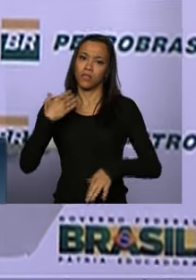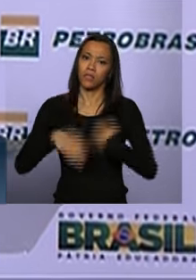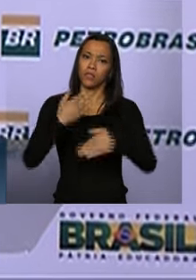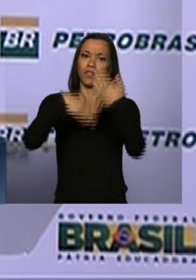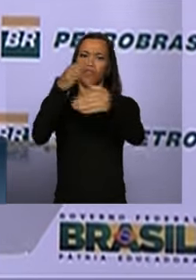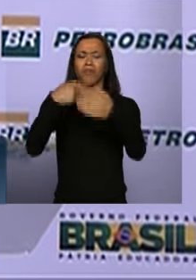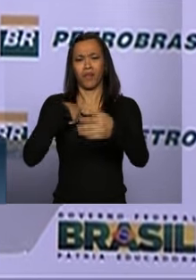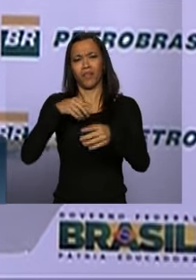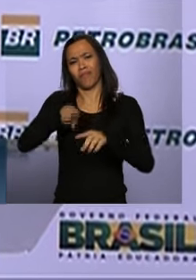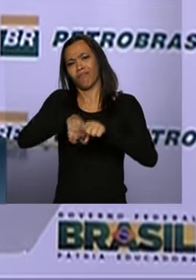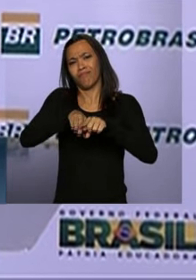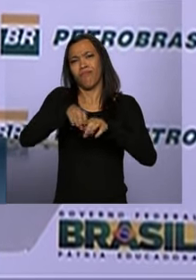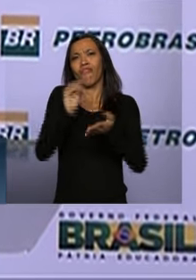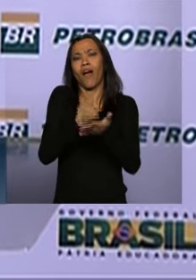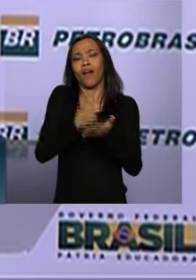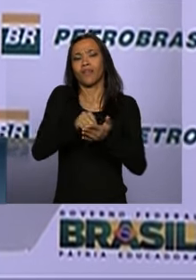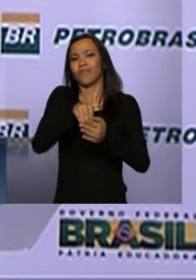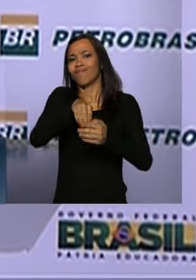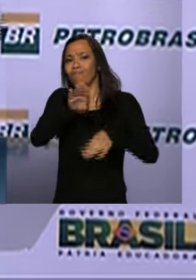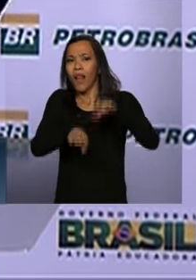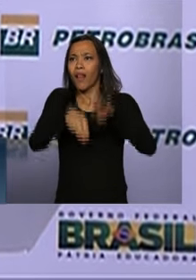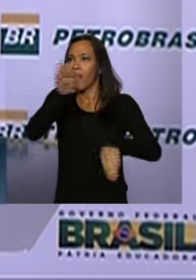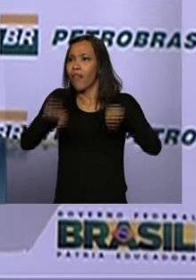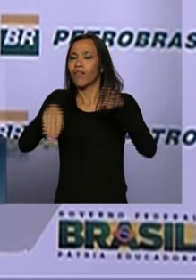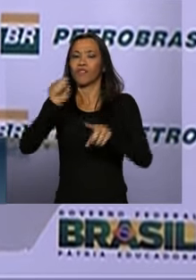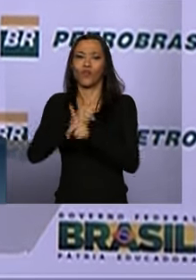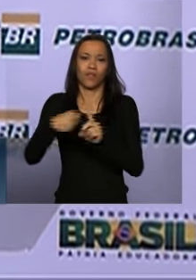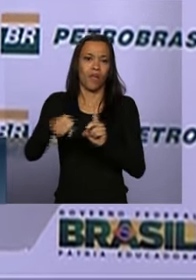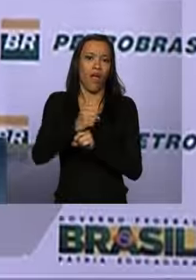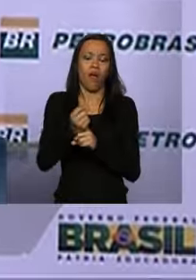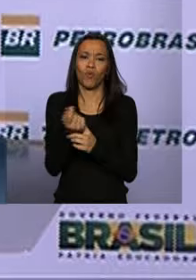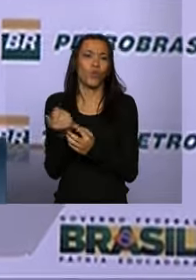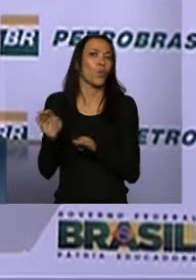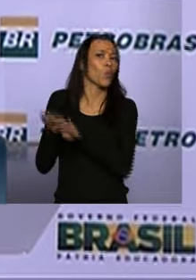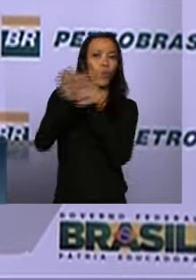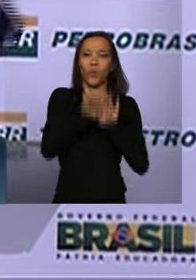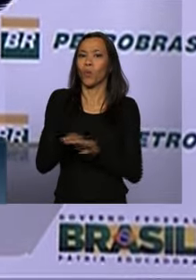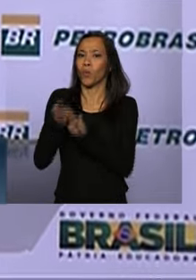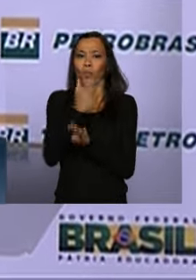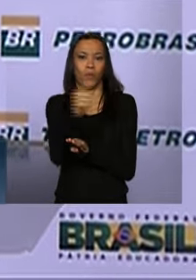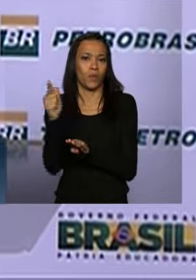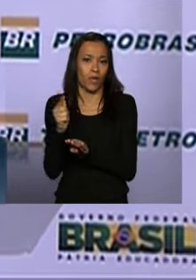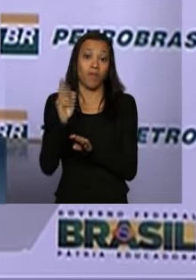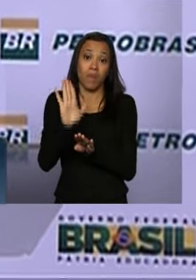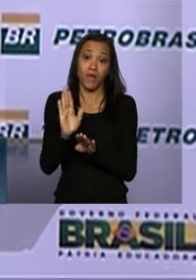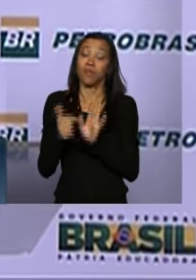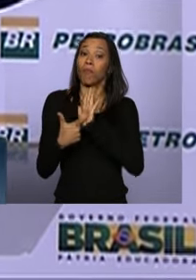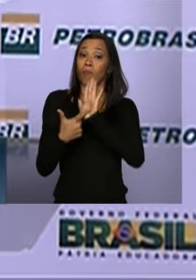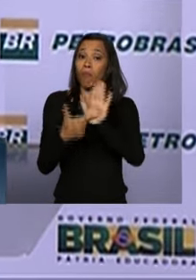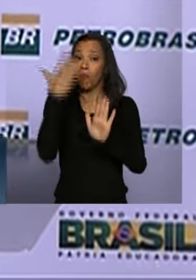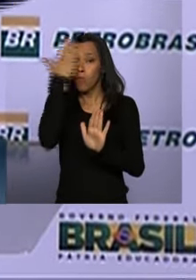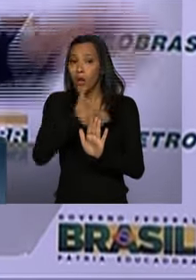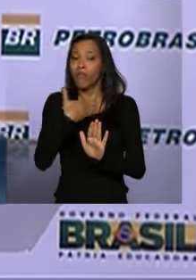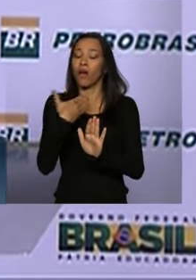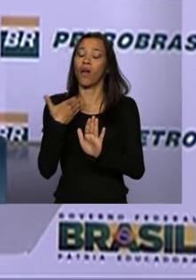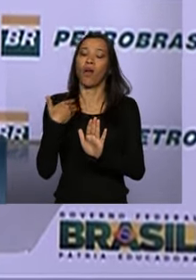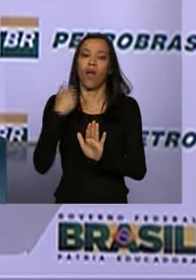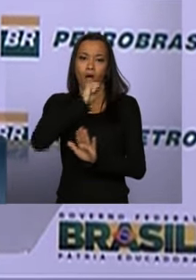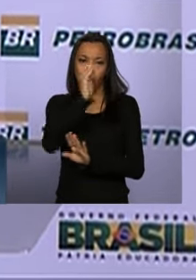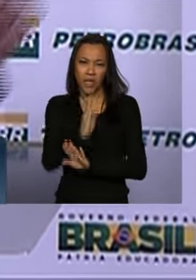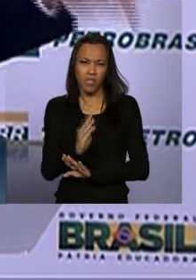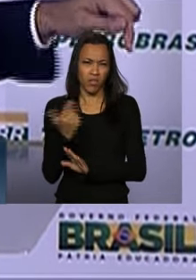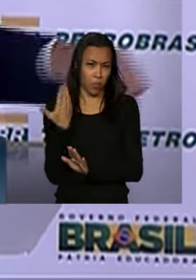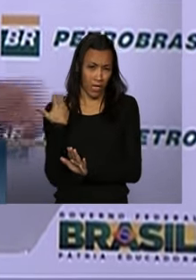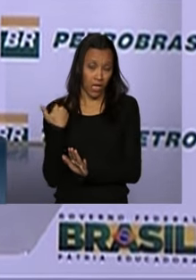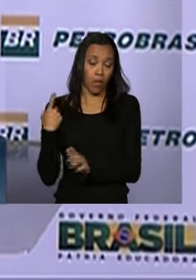tantas desigualdades ainda tem, mas que tem mostrado a todo o Brasil que faz tempo que deixou de ser um